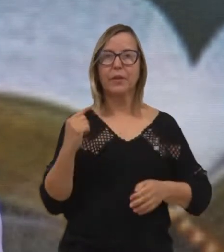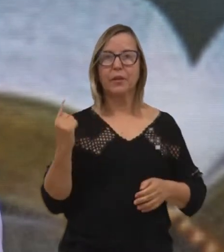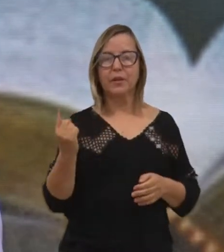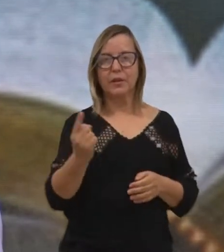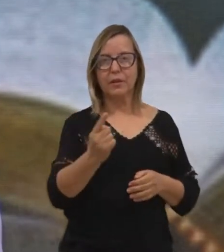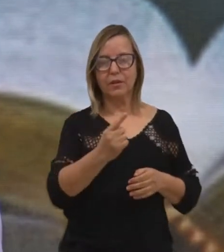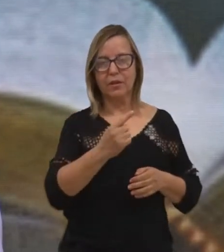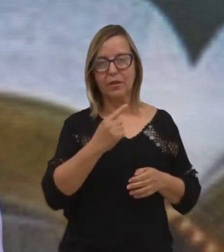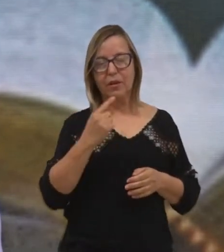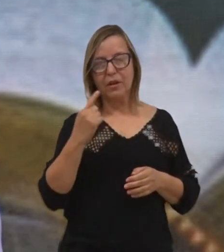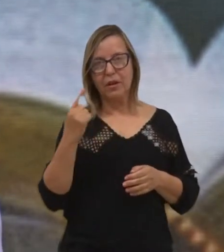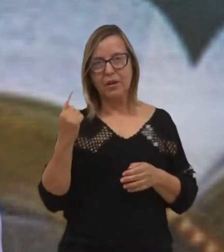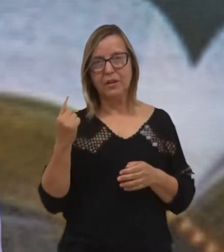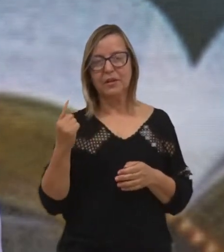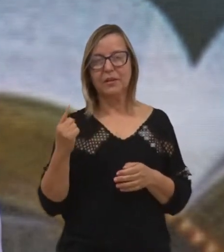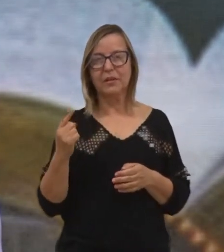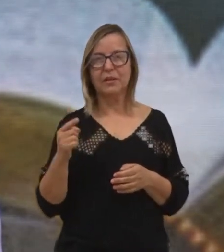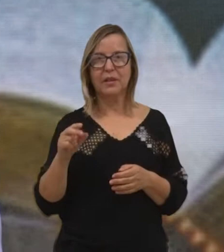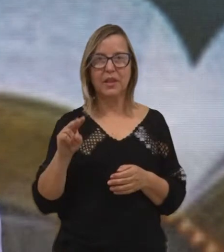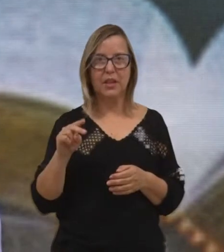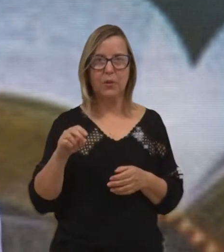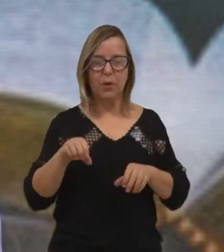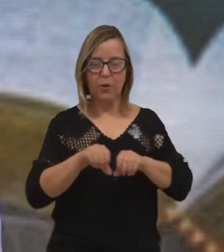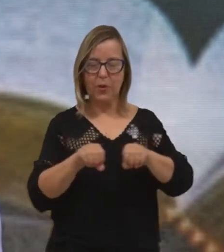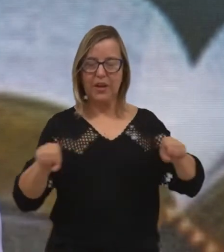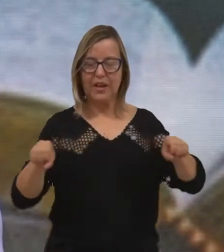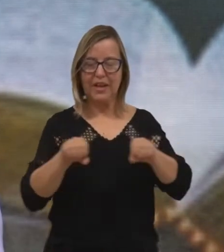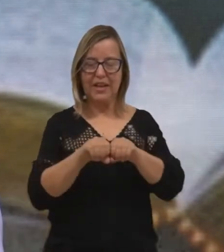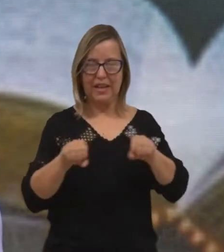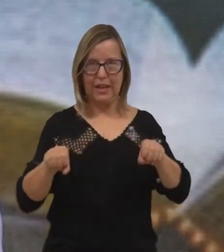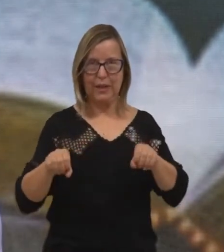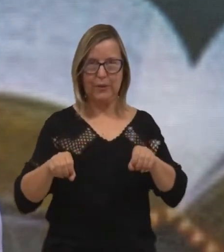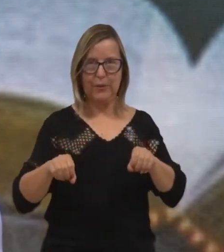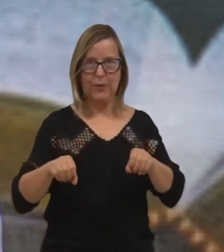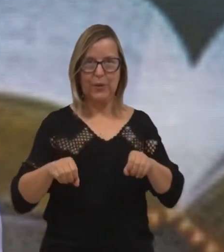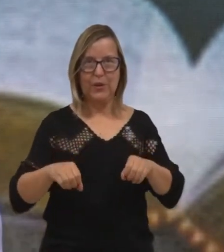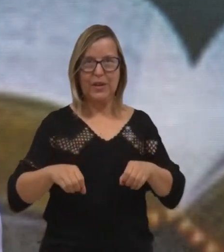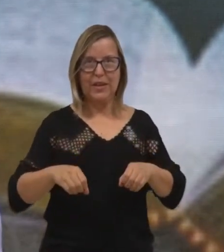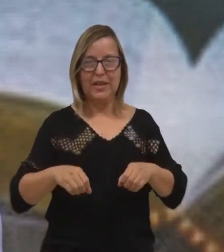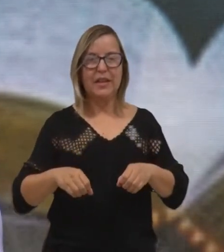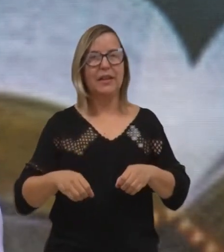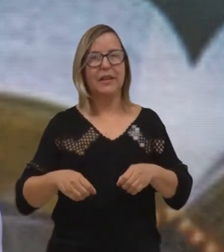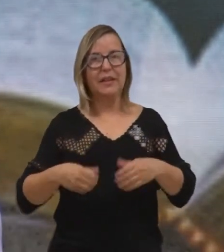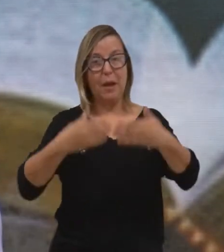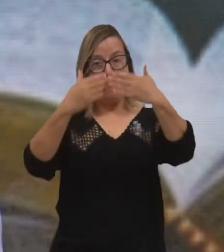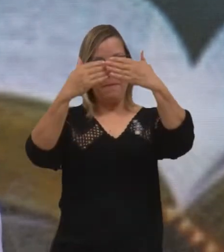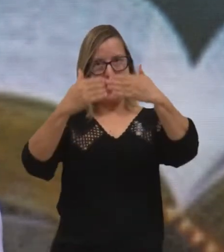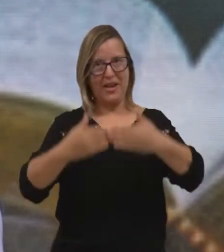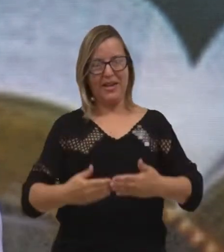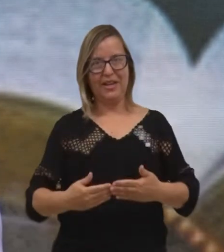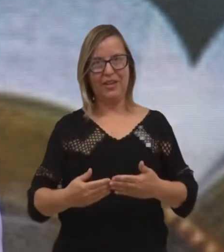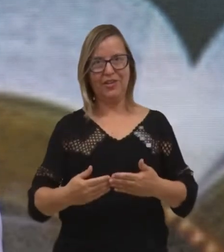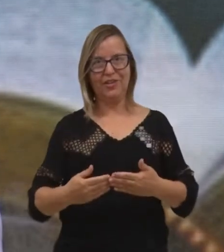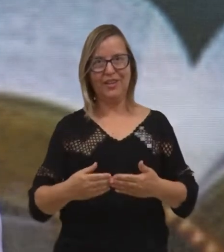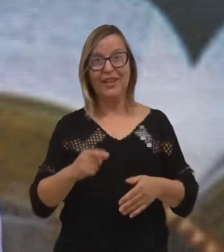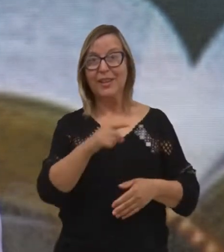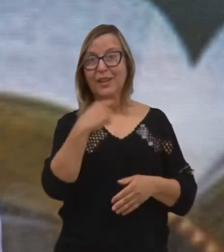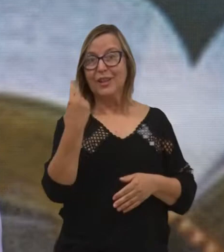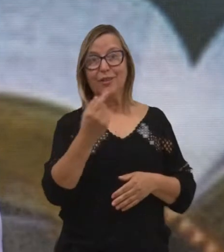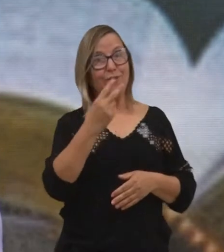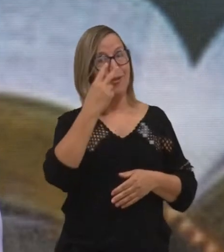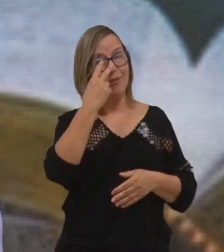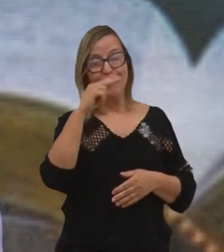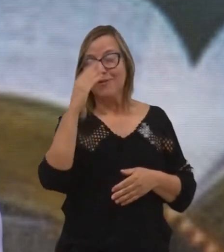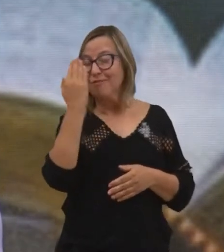canos que estão embutidos nas paredes, nós não vemos, mas ali corre a água. Se esse cano estiver